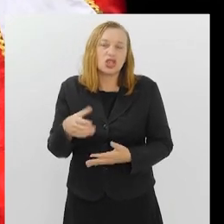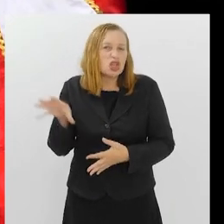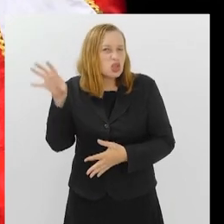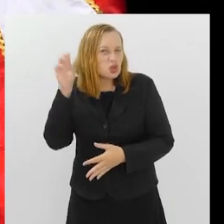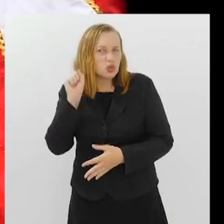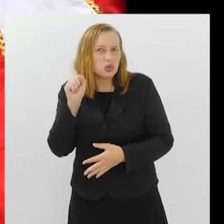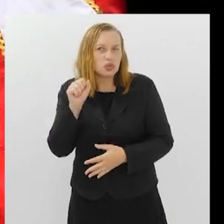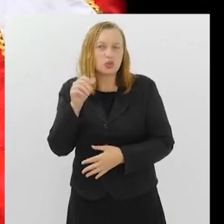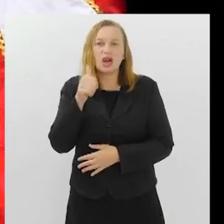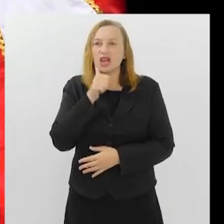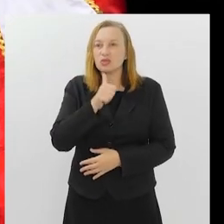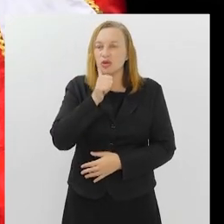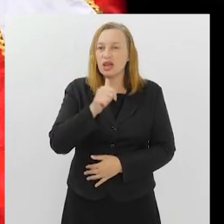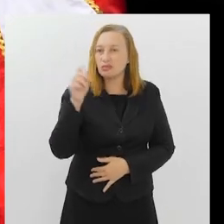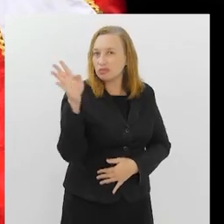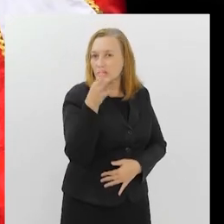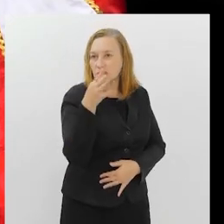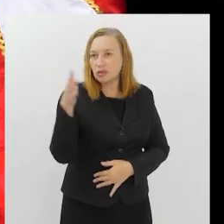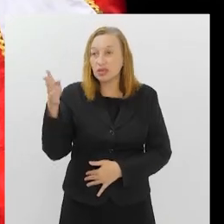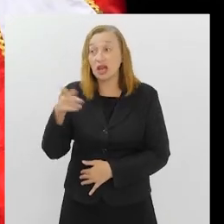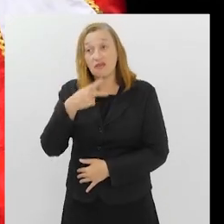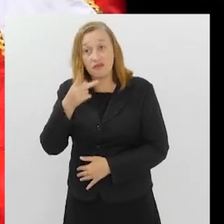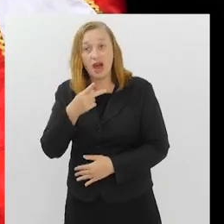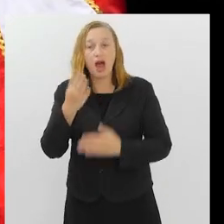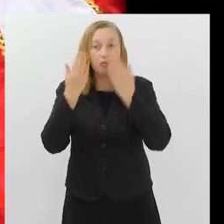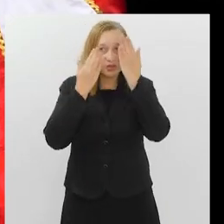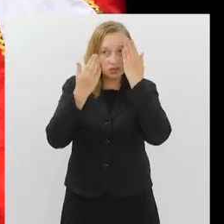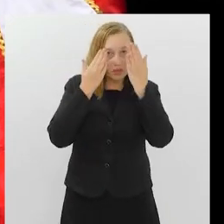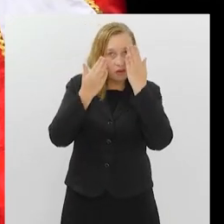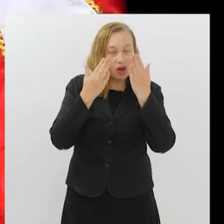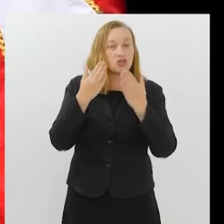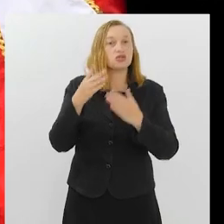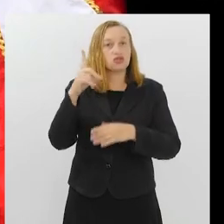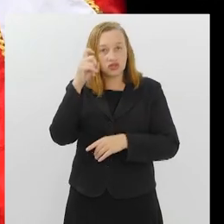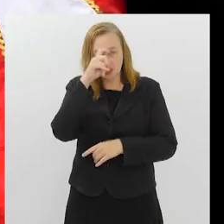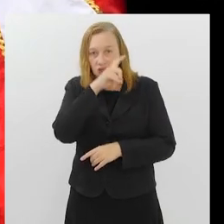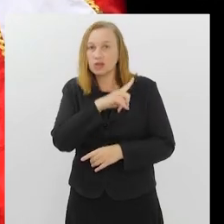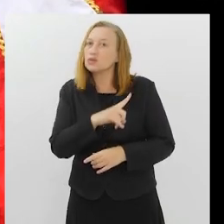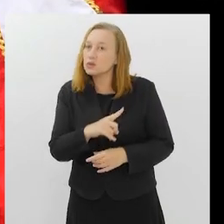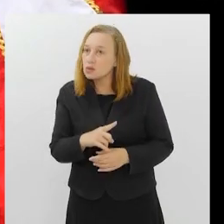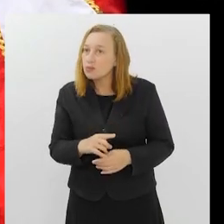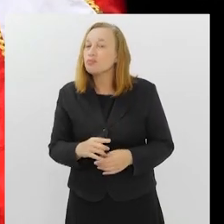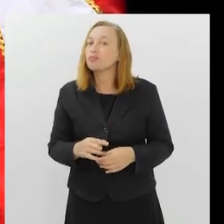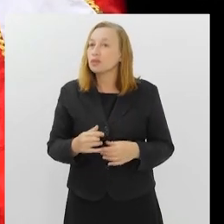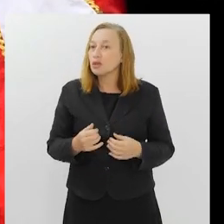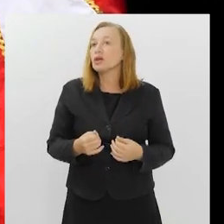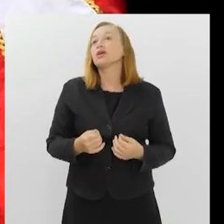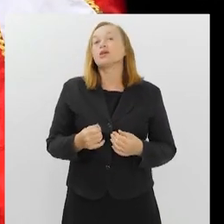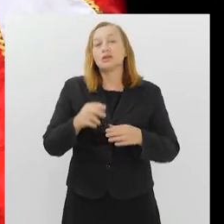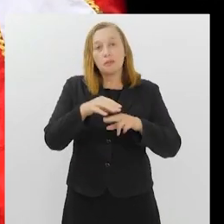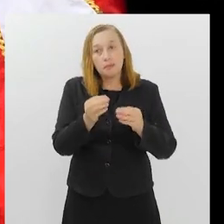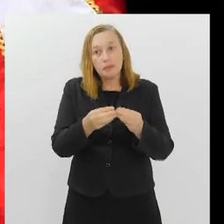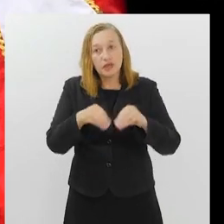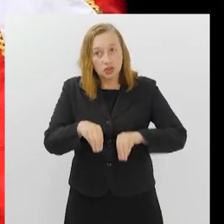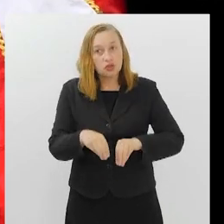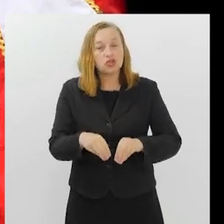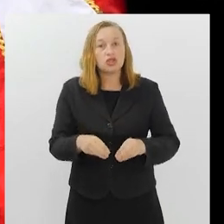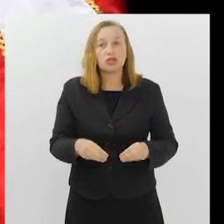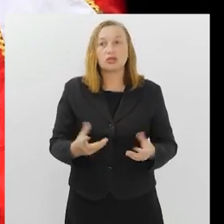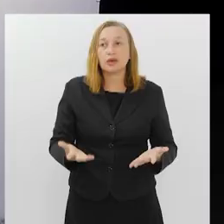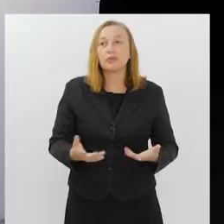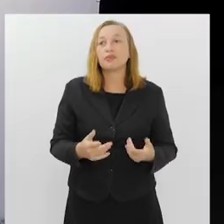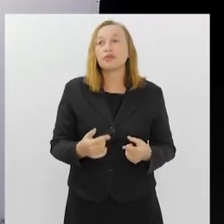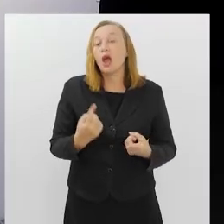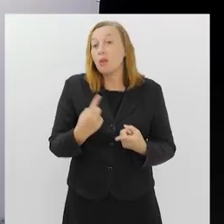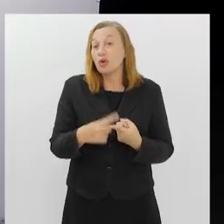portas-bandeiras falando isso, há um tempo atrás eu ouvi, mas o nosso psicológico, se a gente não tiver uma boa saúde mental, um bom psicológico, isso afeta em tudo. É,